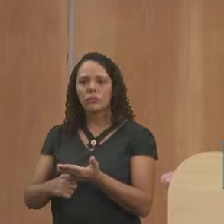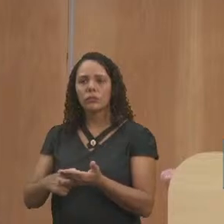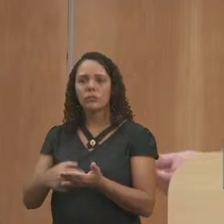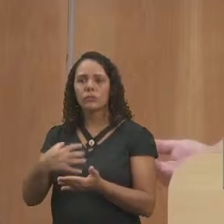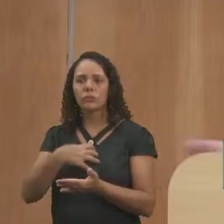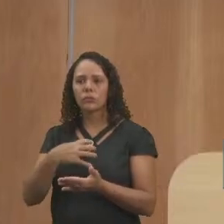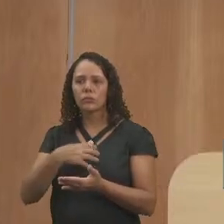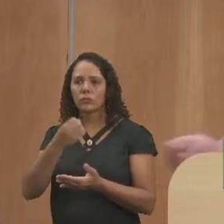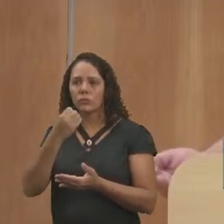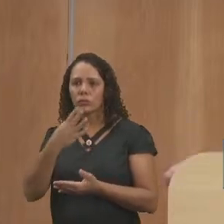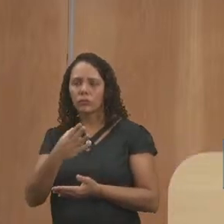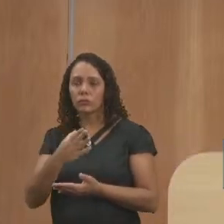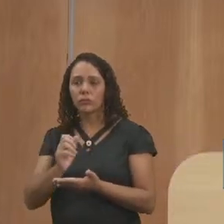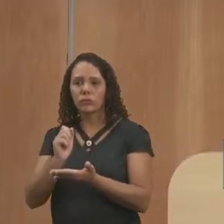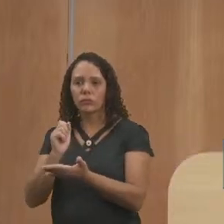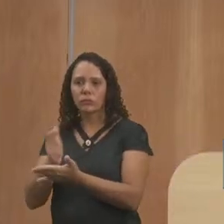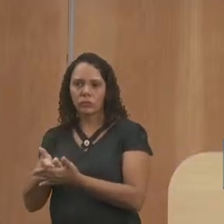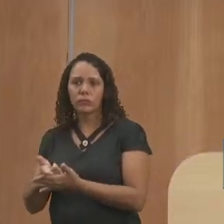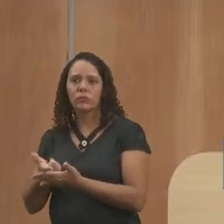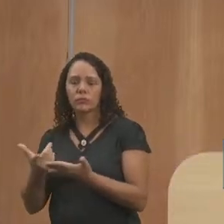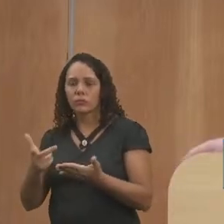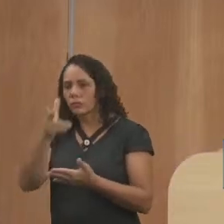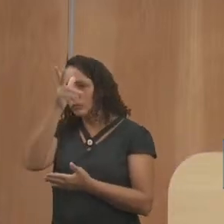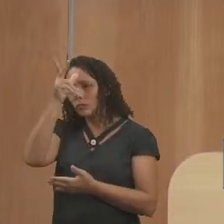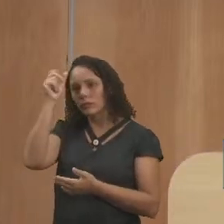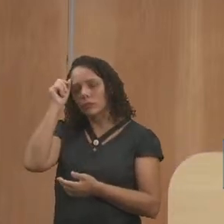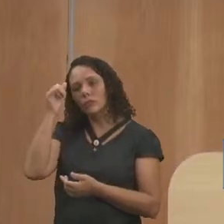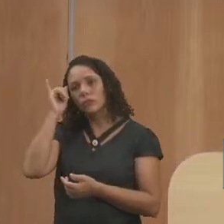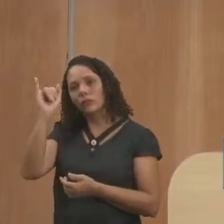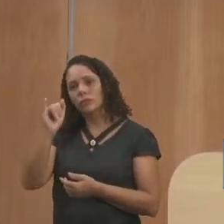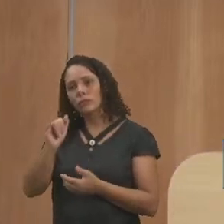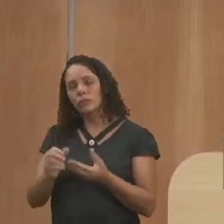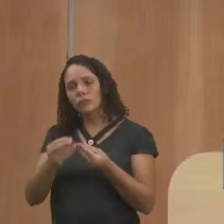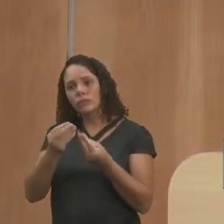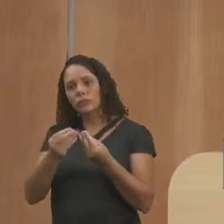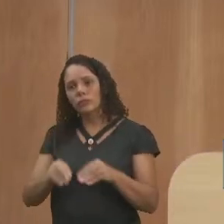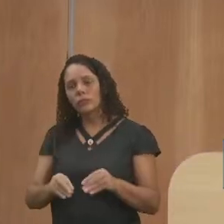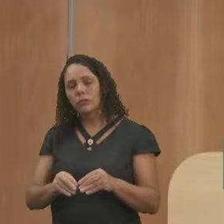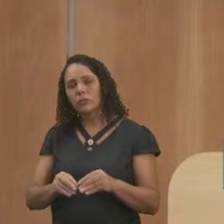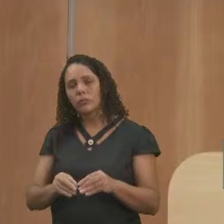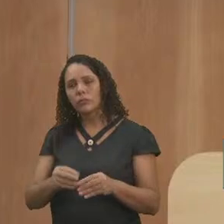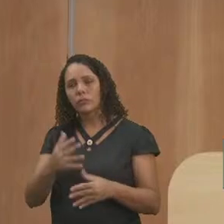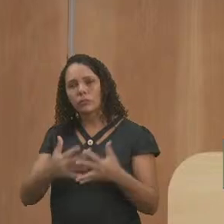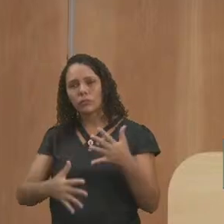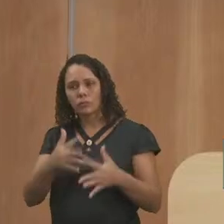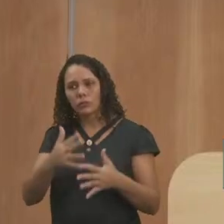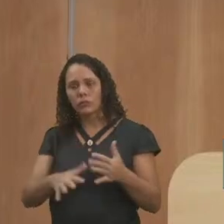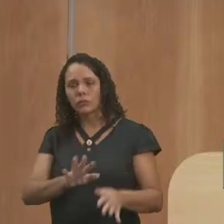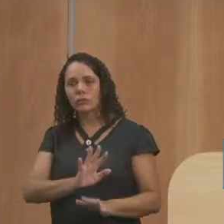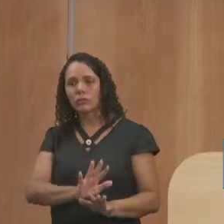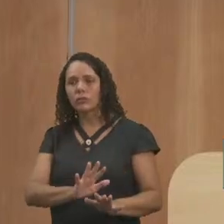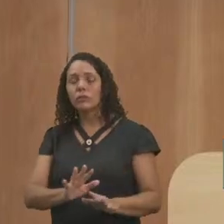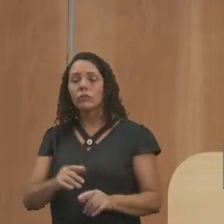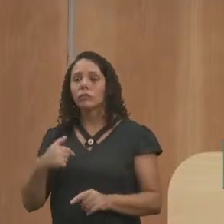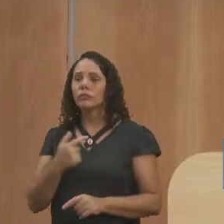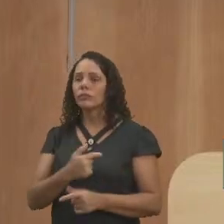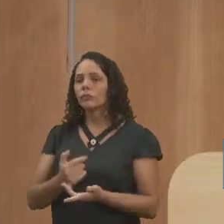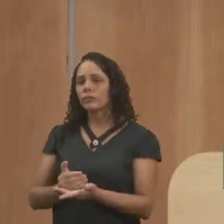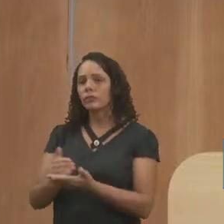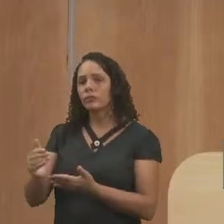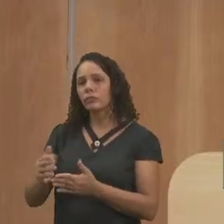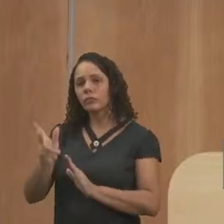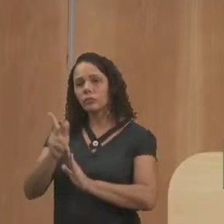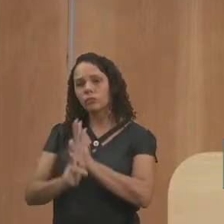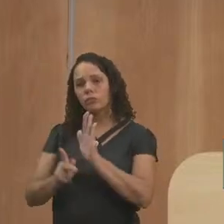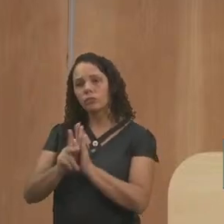caixa da prefeitura e que também não quebre os fornecedores, principalmente em serviços essenciais. E a gente vai começar a fazer